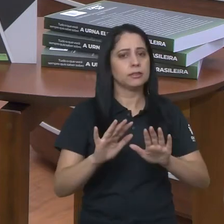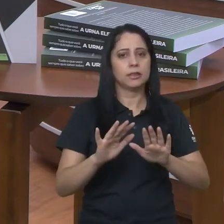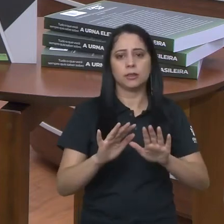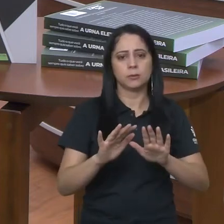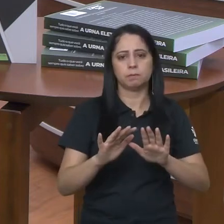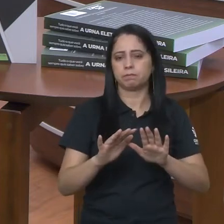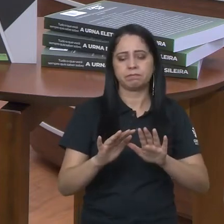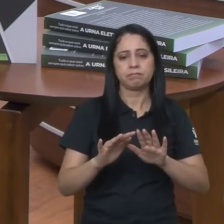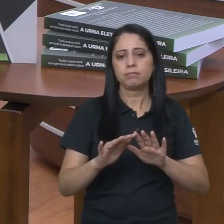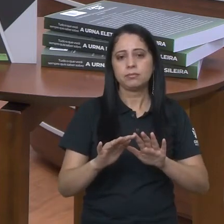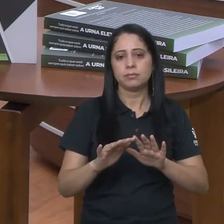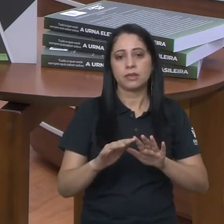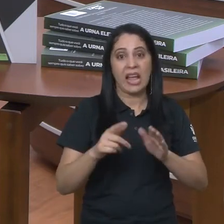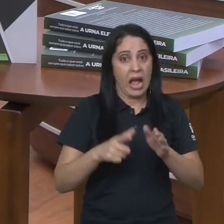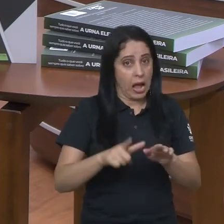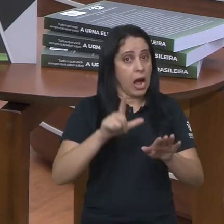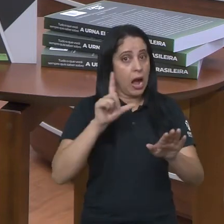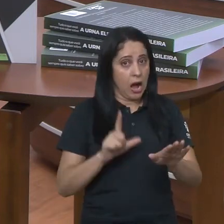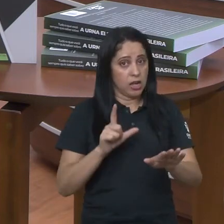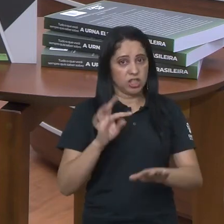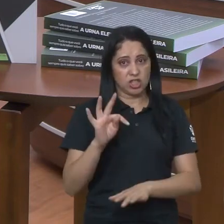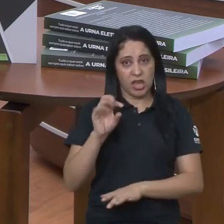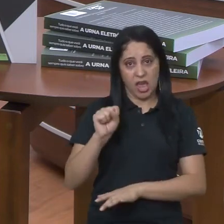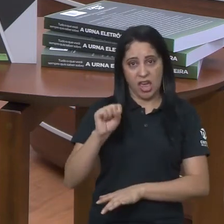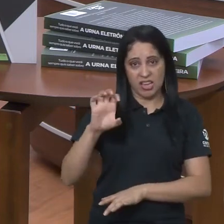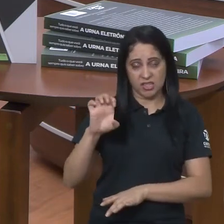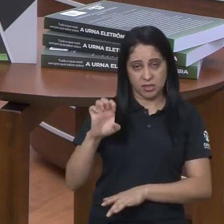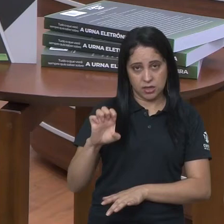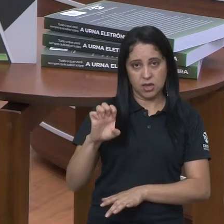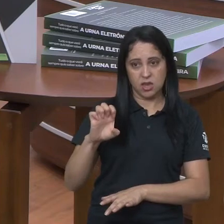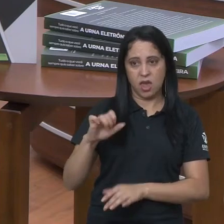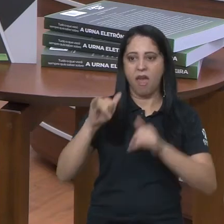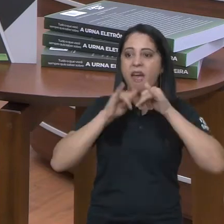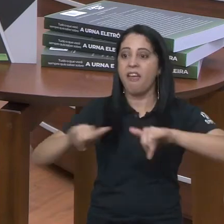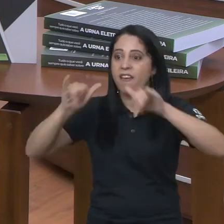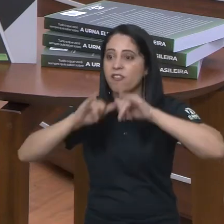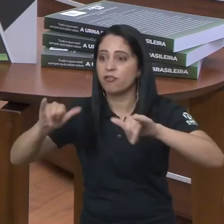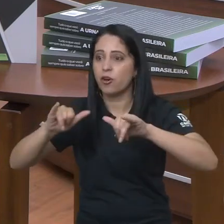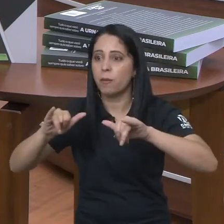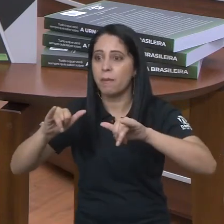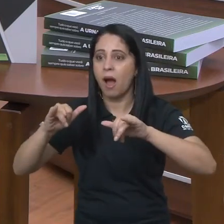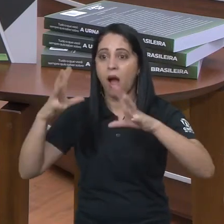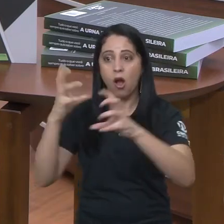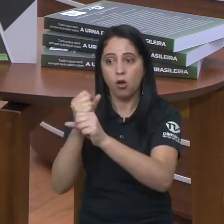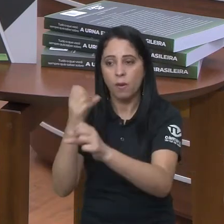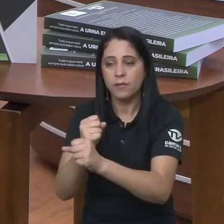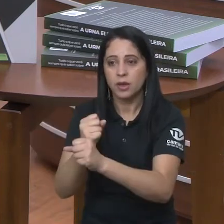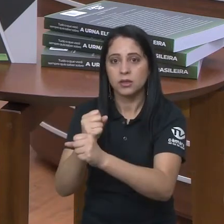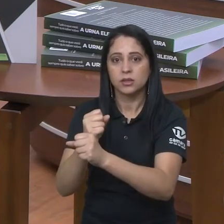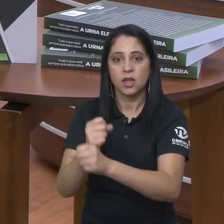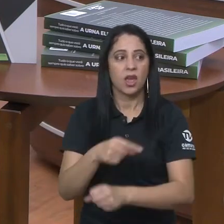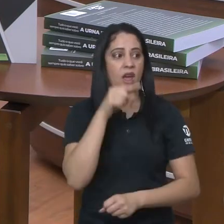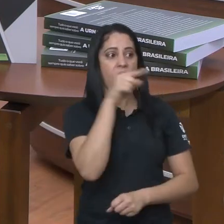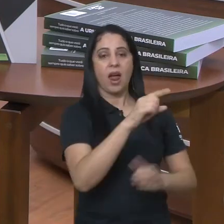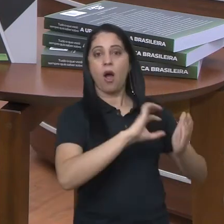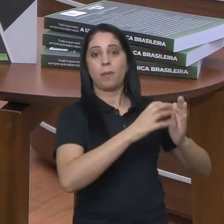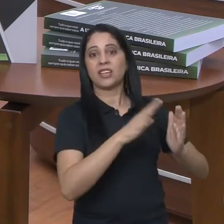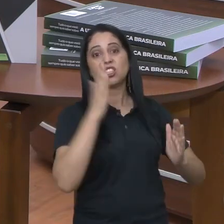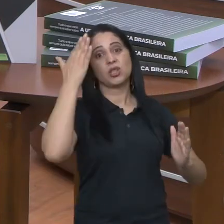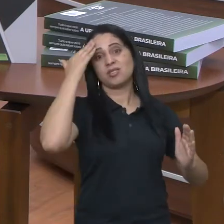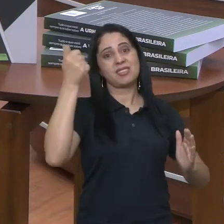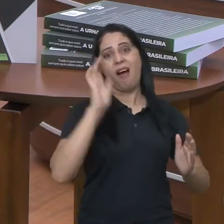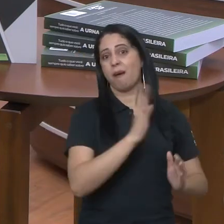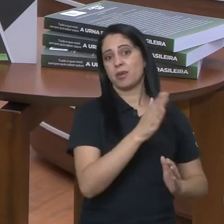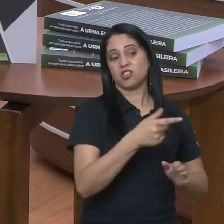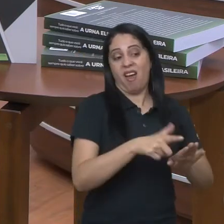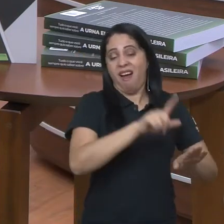uma apuração paralela. Então, muitas vezes, antes do TSE informar o resultado final da eleição,